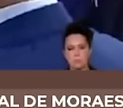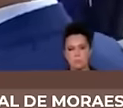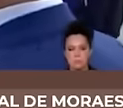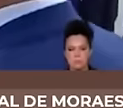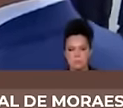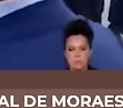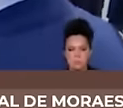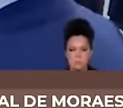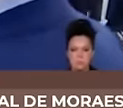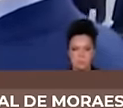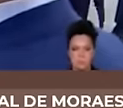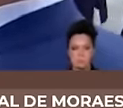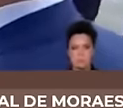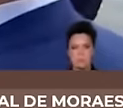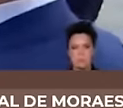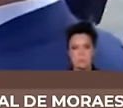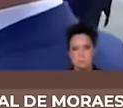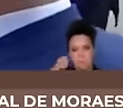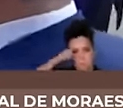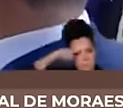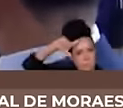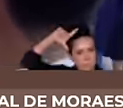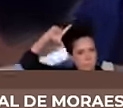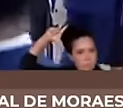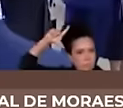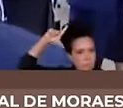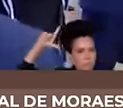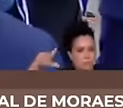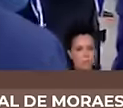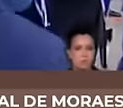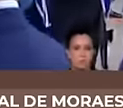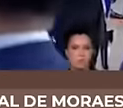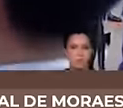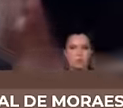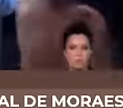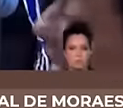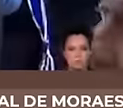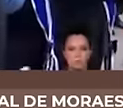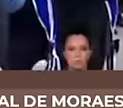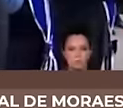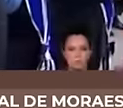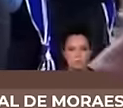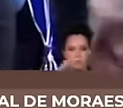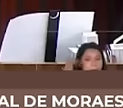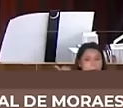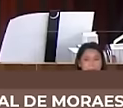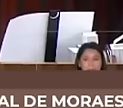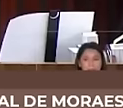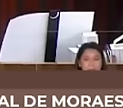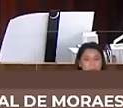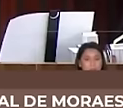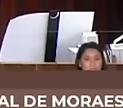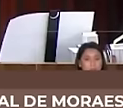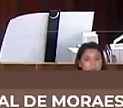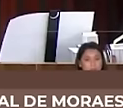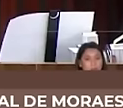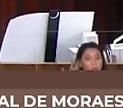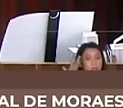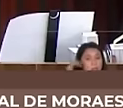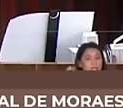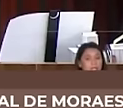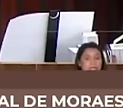de fake News do STF por parte do Ministro Alexandre de Moraes ou seja não teve